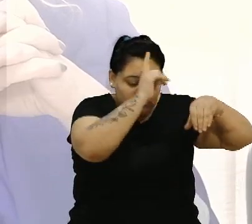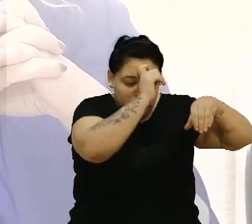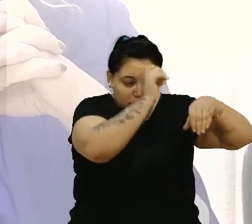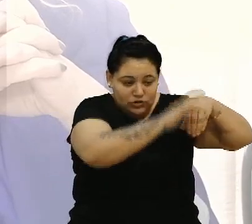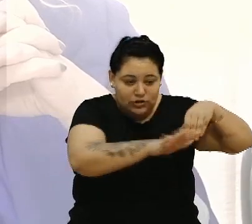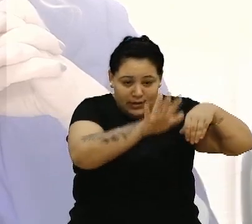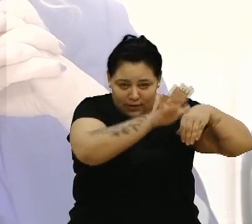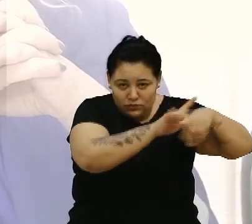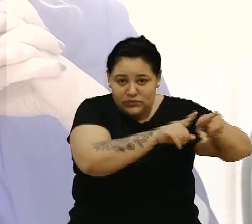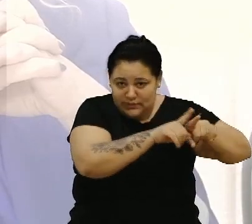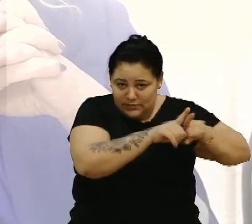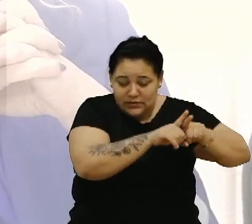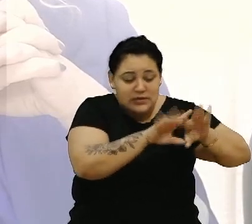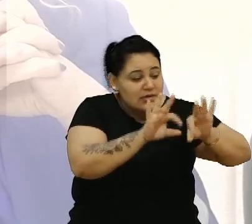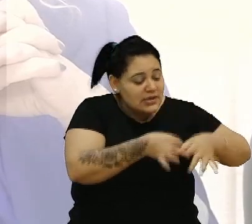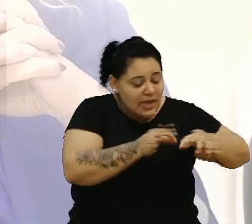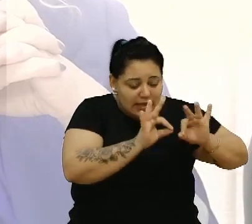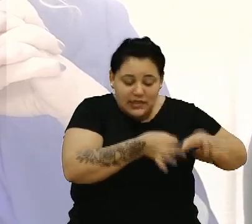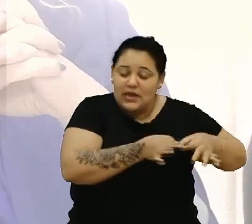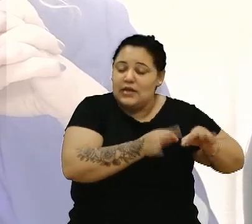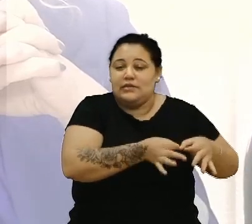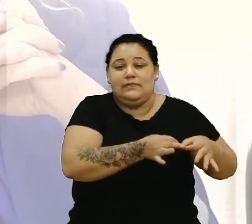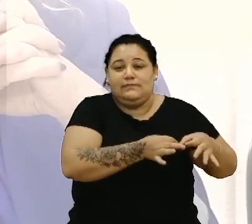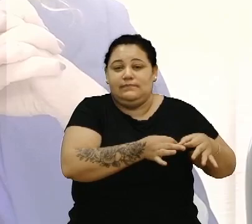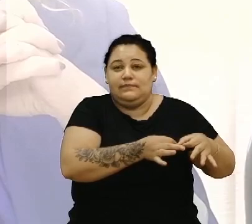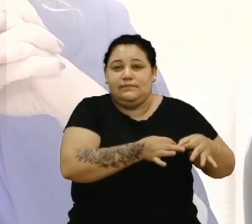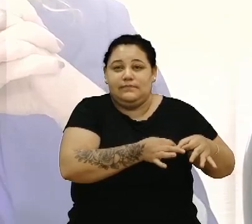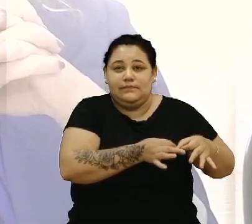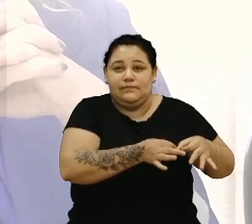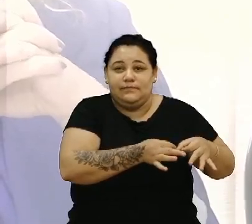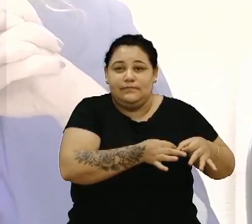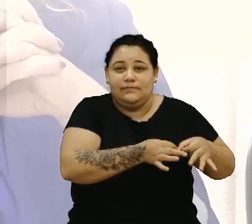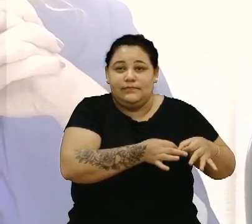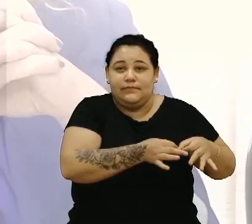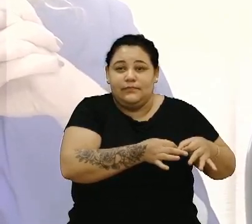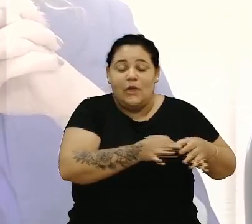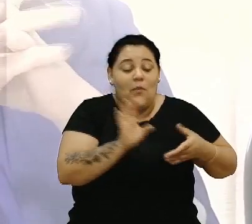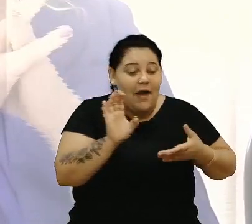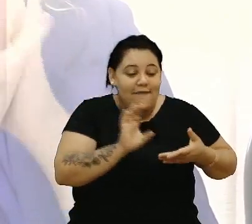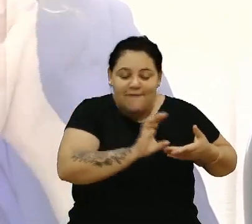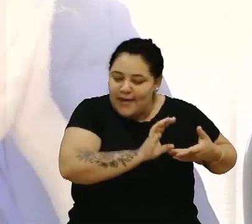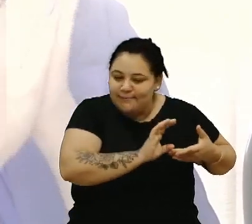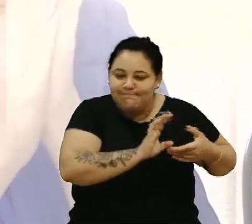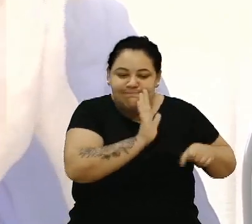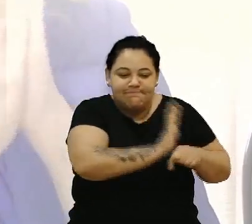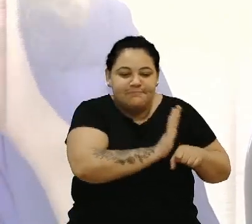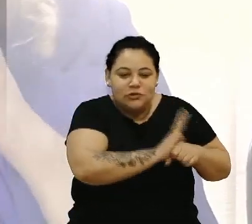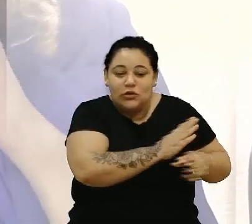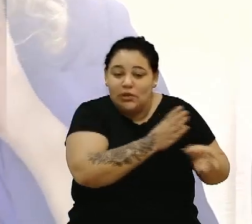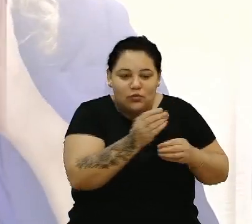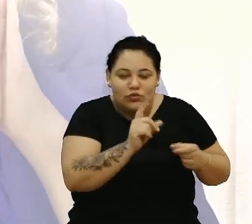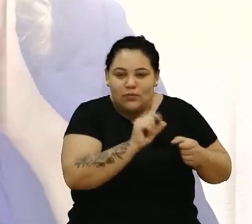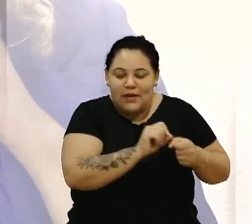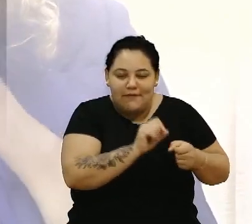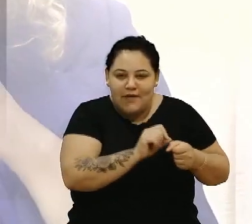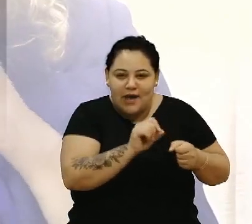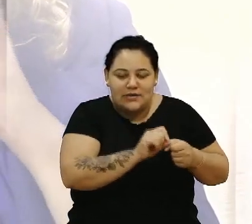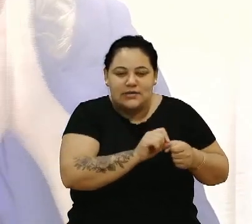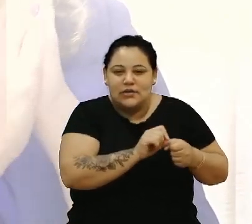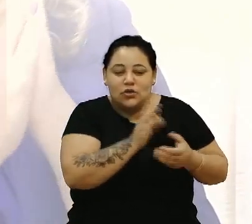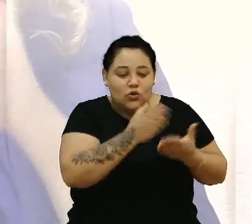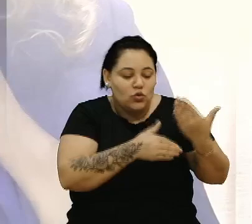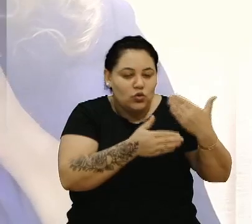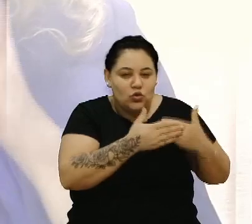com certeza, é uma emenda que vai ajudar muito fazer os exames, realizar os